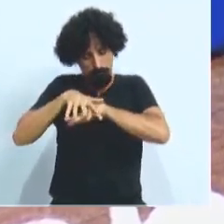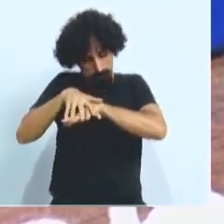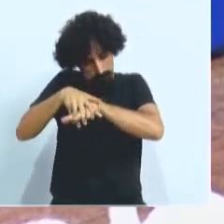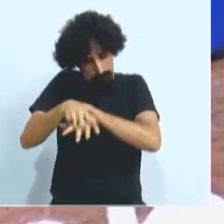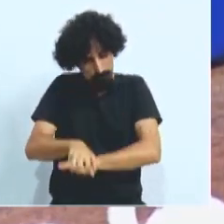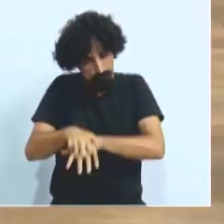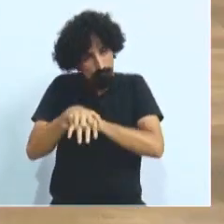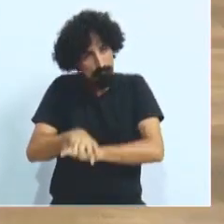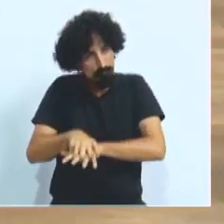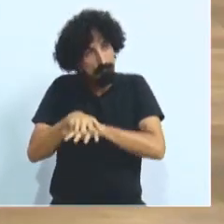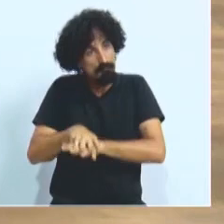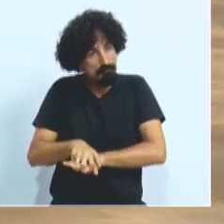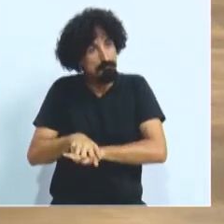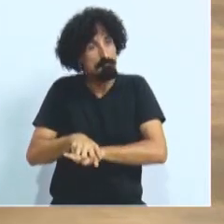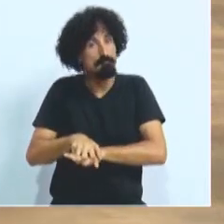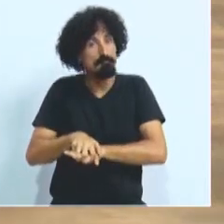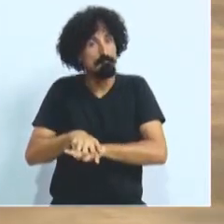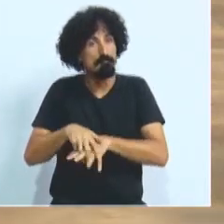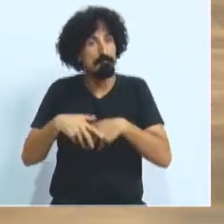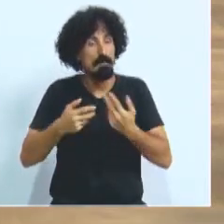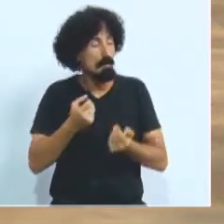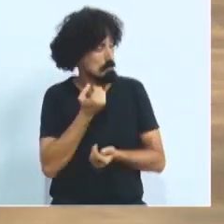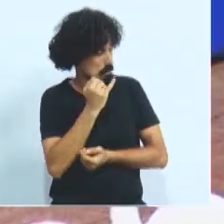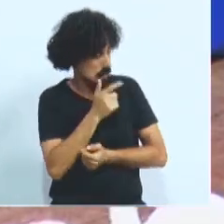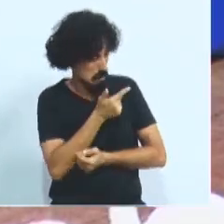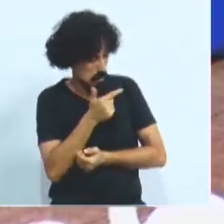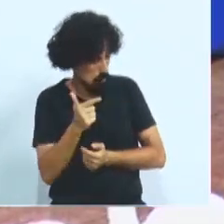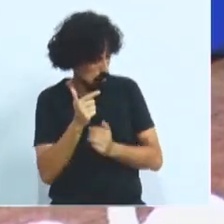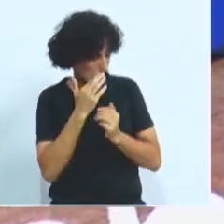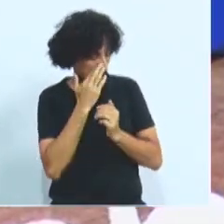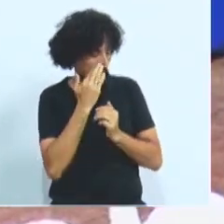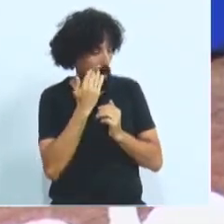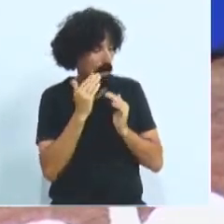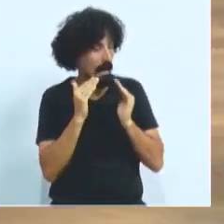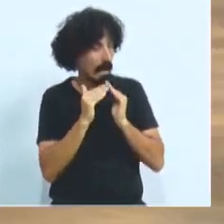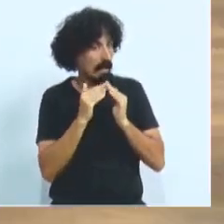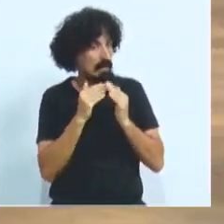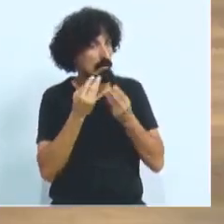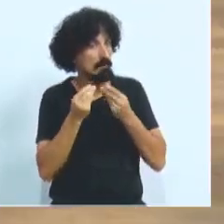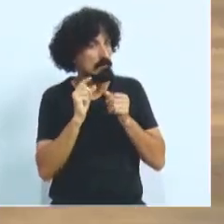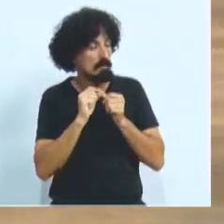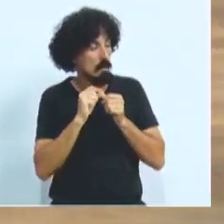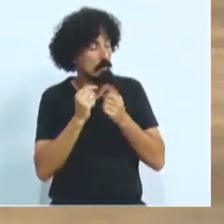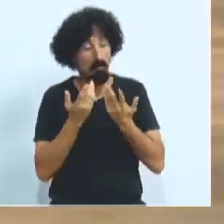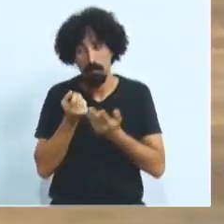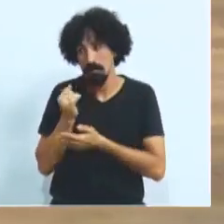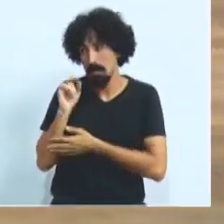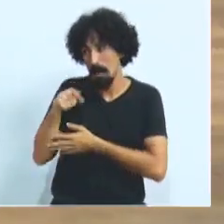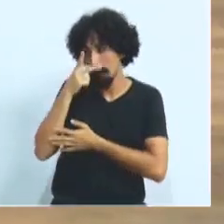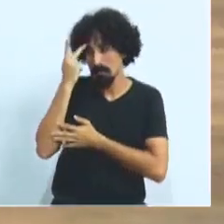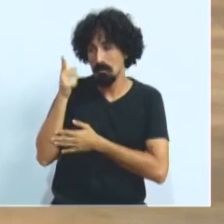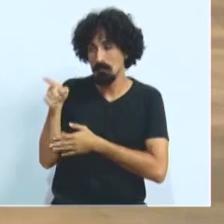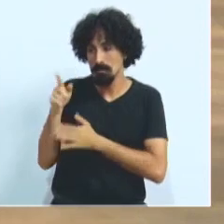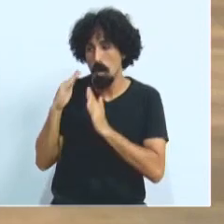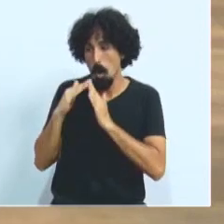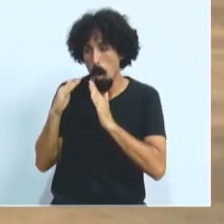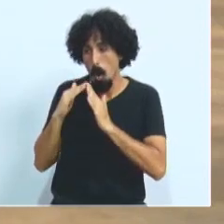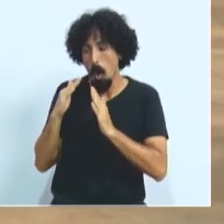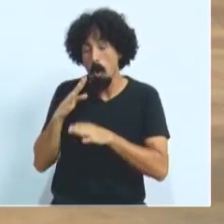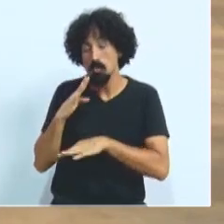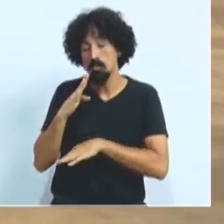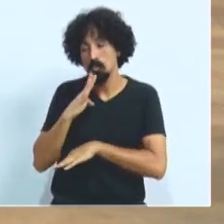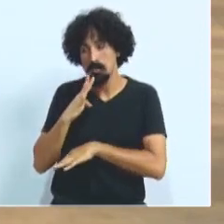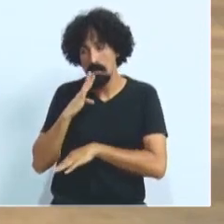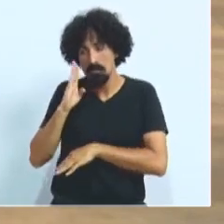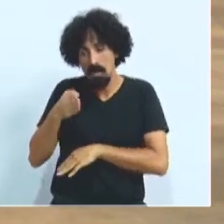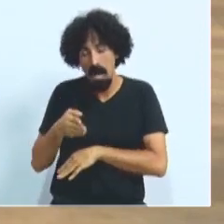eu não tenho em casa, eu vou fazer... Se for uma pessoa que você conhece, tem um histórico ali, você